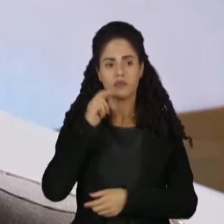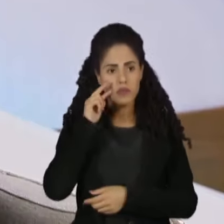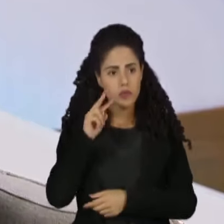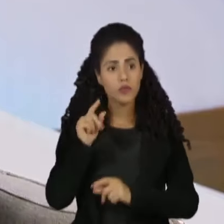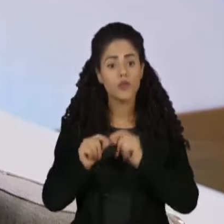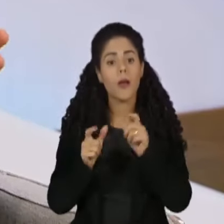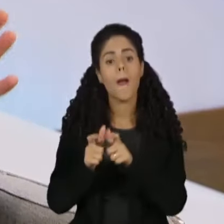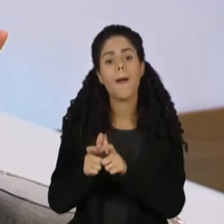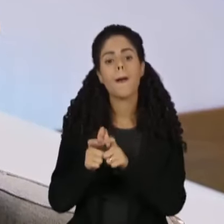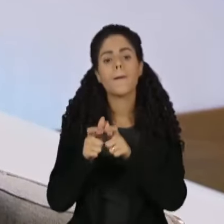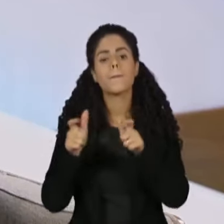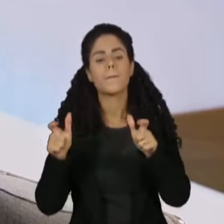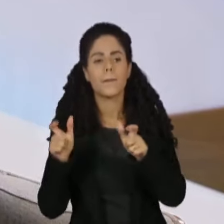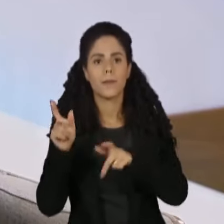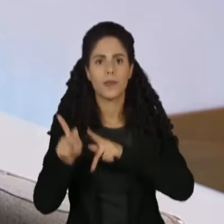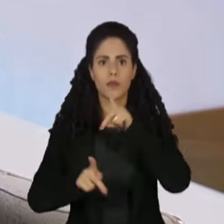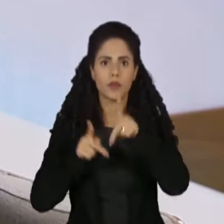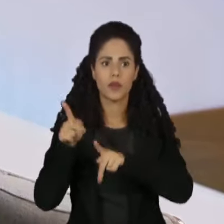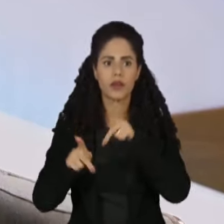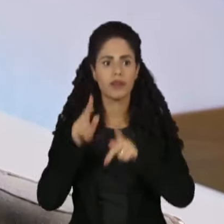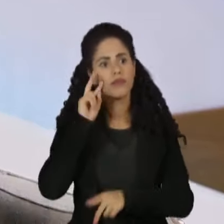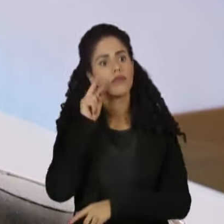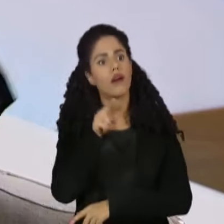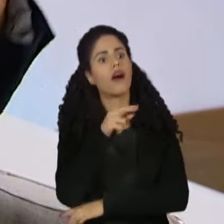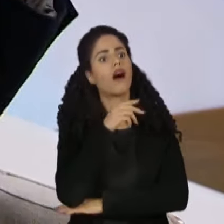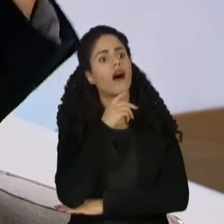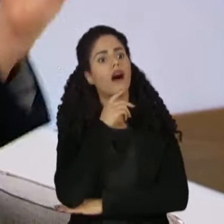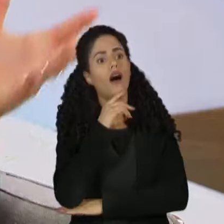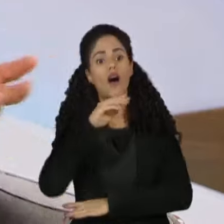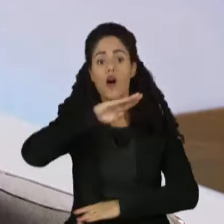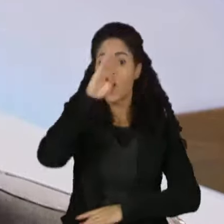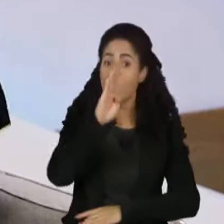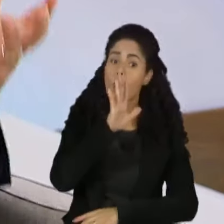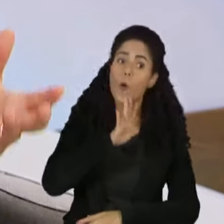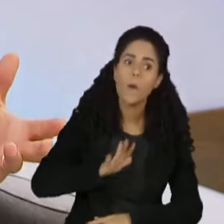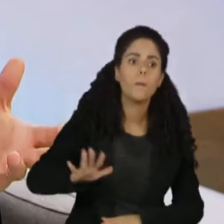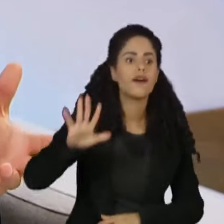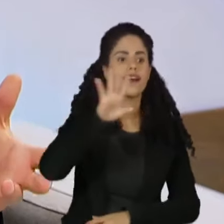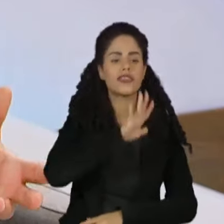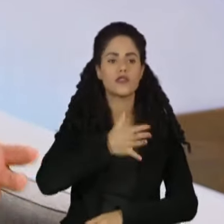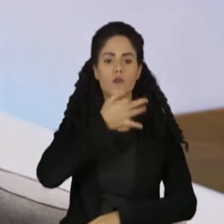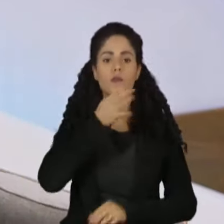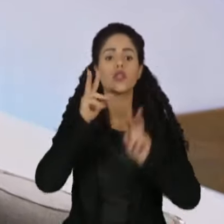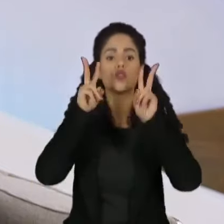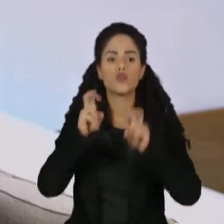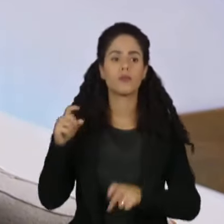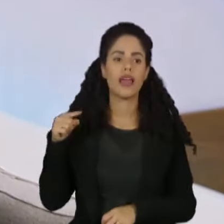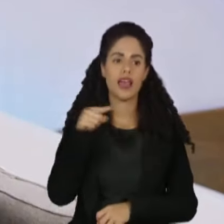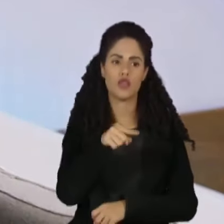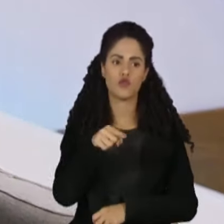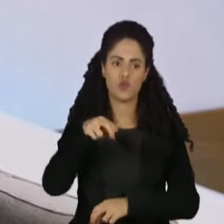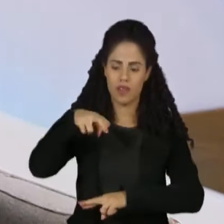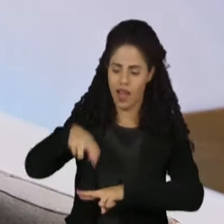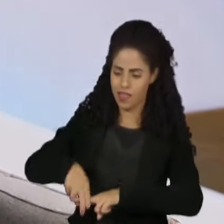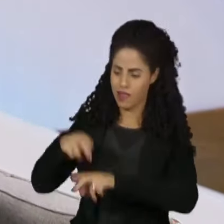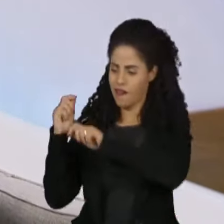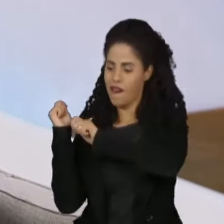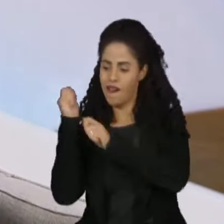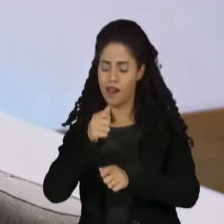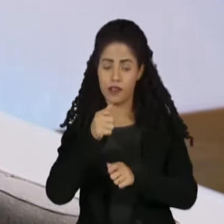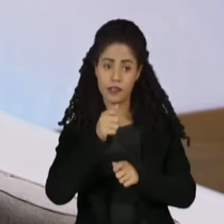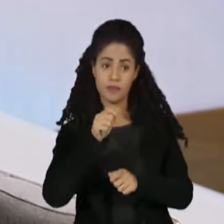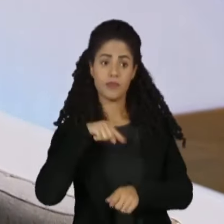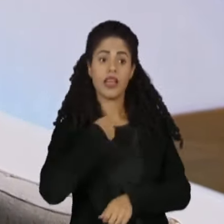a parte de eleição pro território do entretenimento né a gente teve aí o Brasil inteiro comentando isso e e a sensação que nós